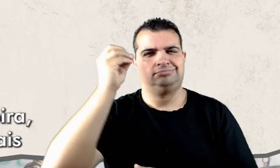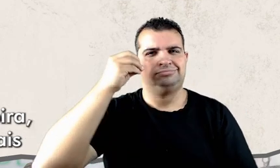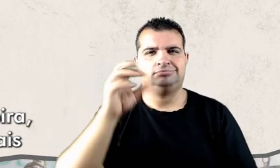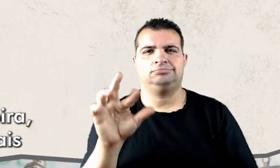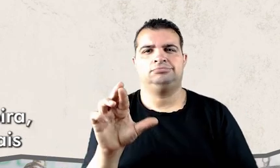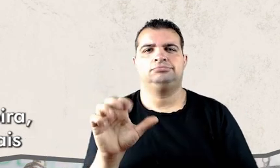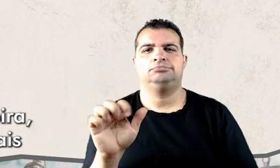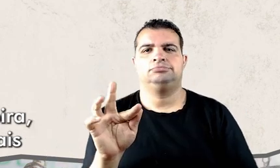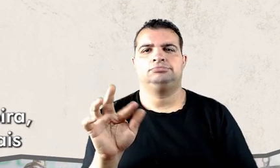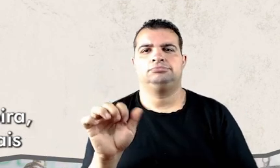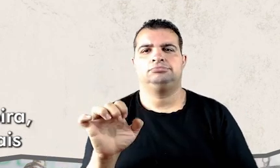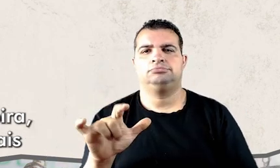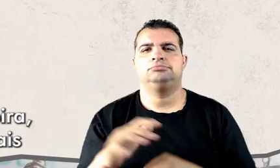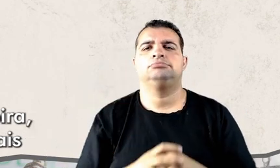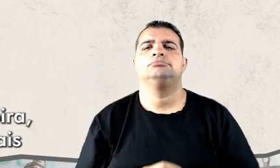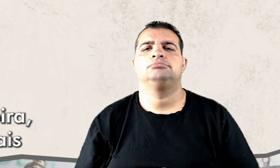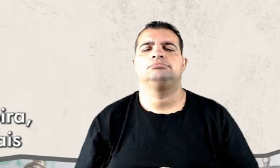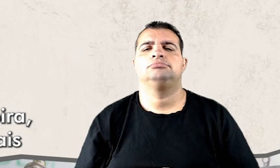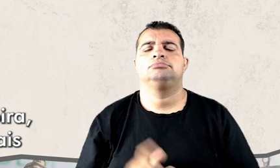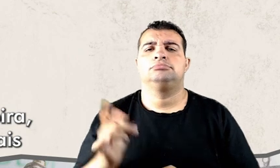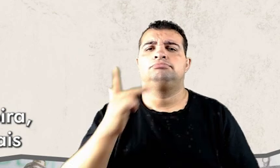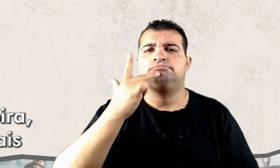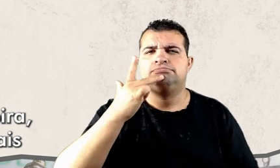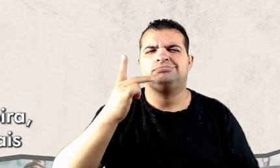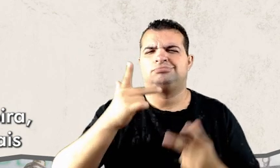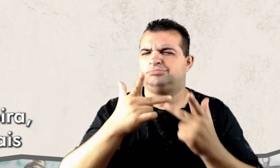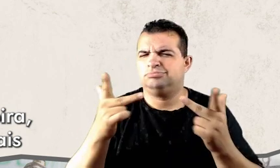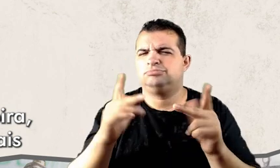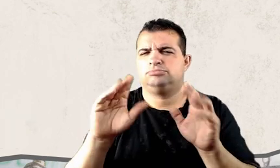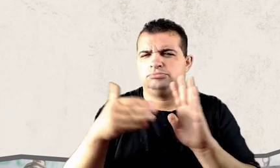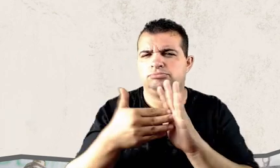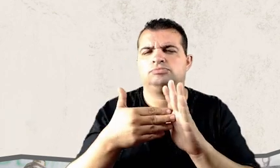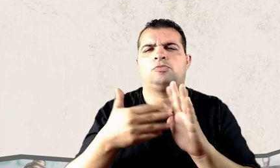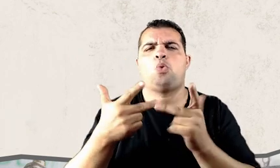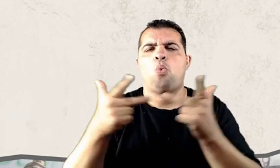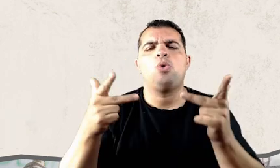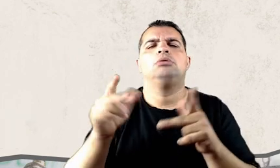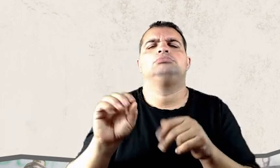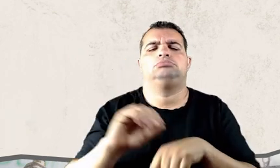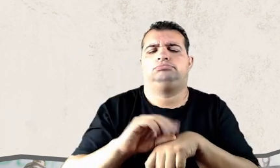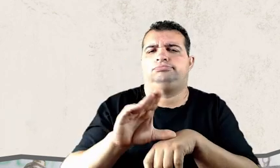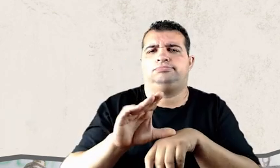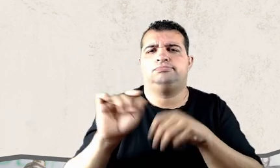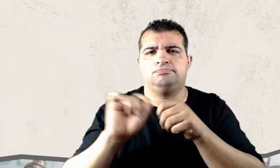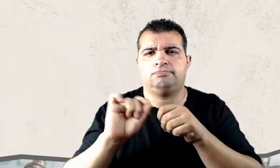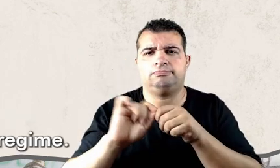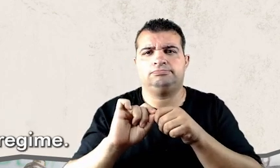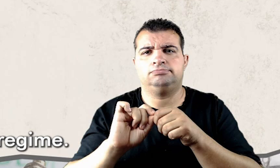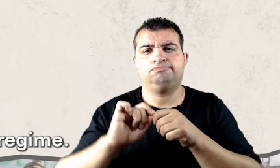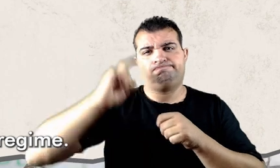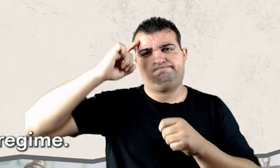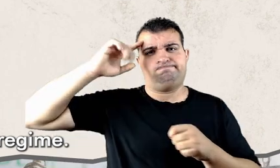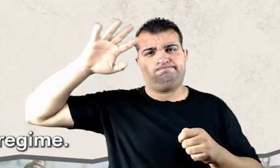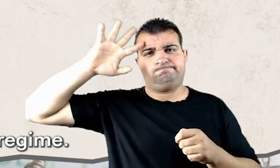Tudo isso foi, de alguma maneira, dando instrumentos, né, intelectuais para fazer uma reflexão e